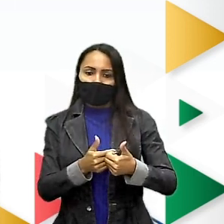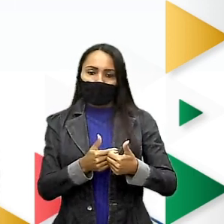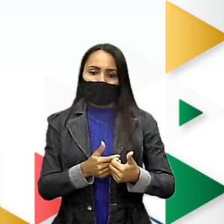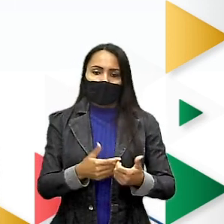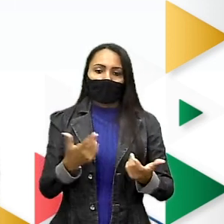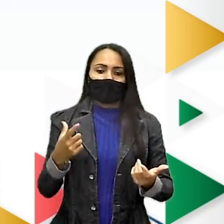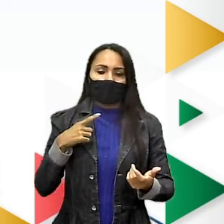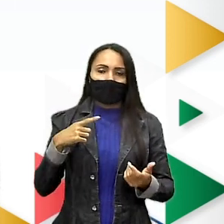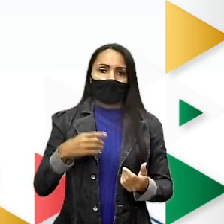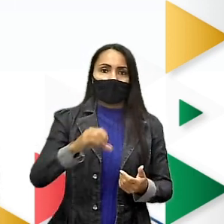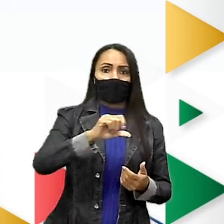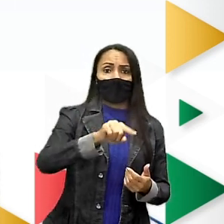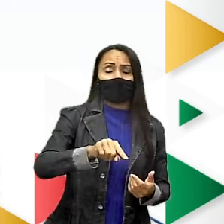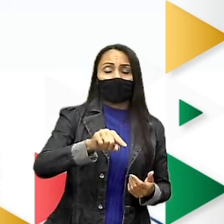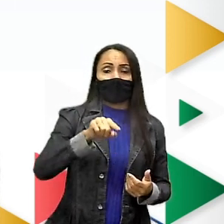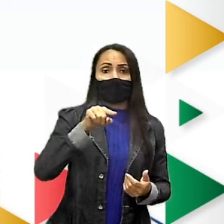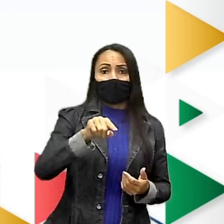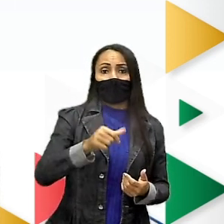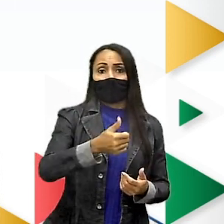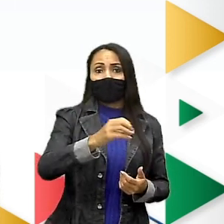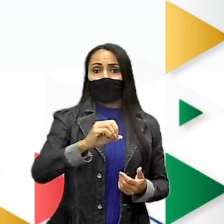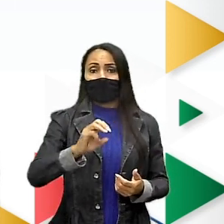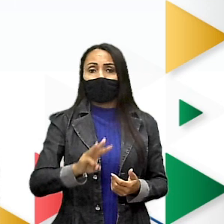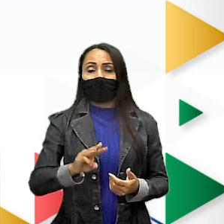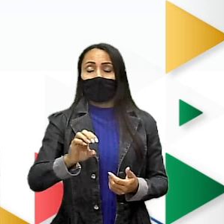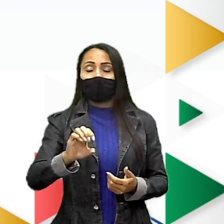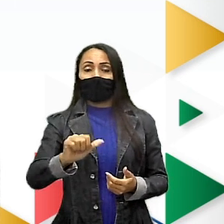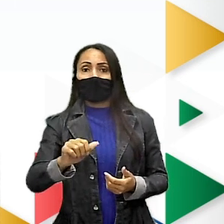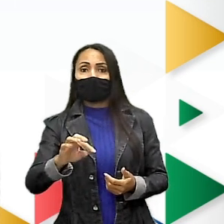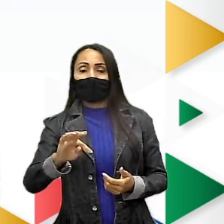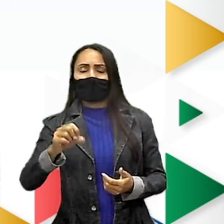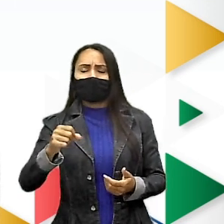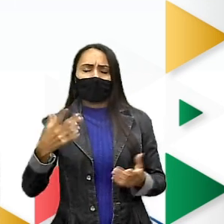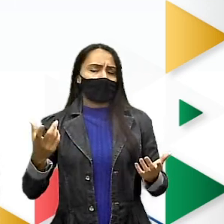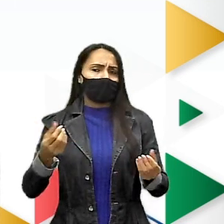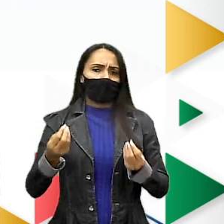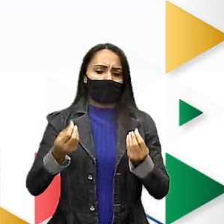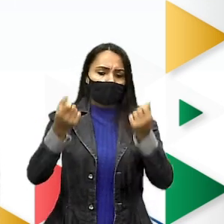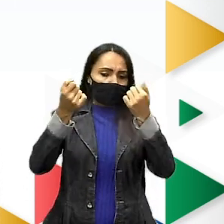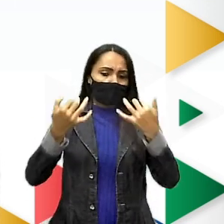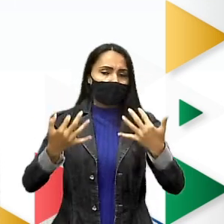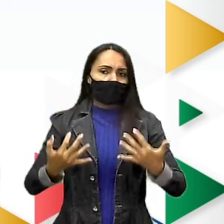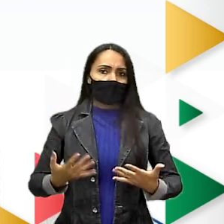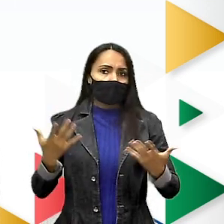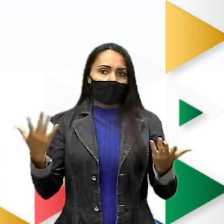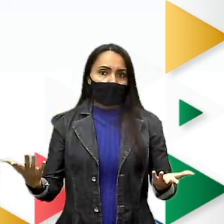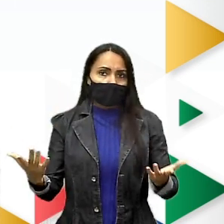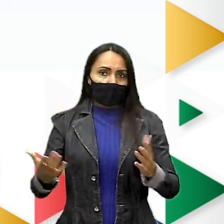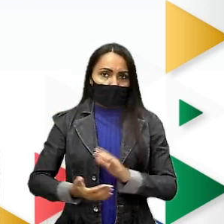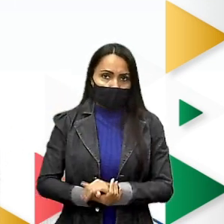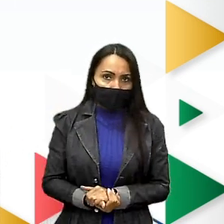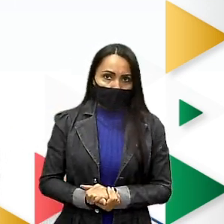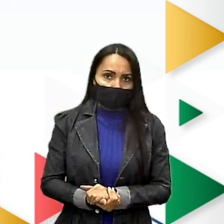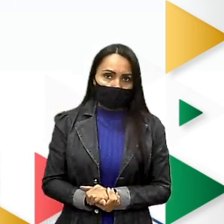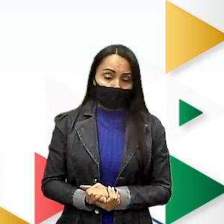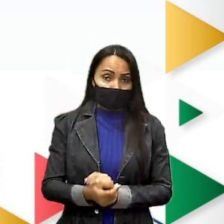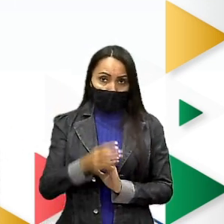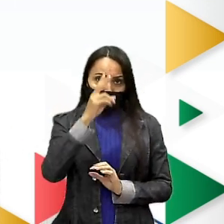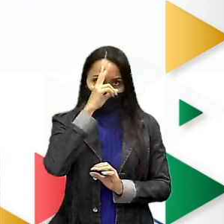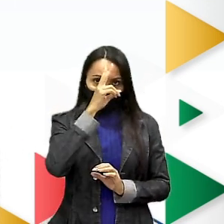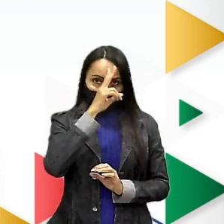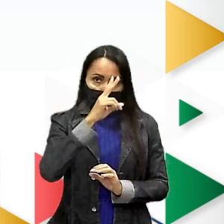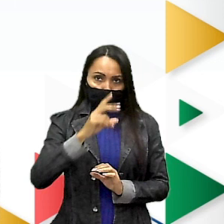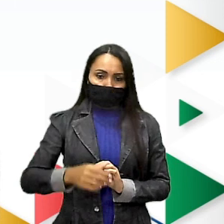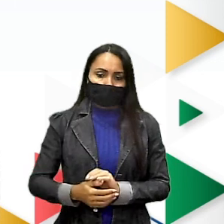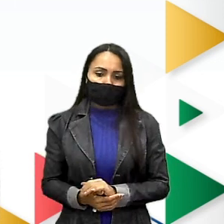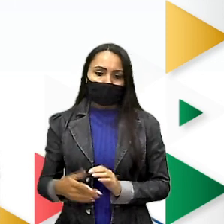um total de 9.100 watts. 9.100, como é que eu expresso isso numa forma de notação científica? Lembra? Eu